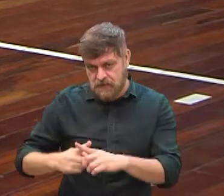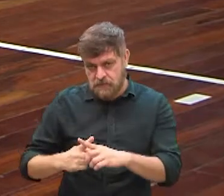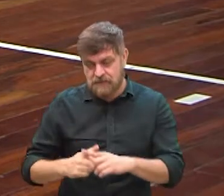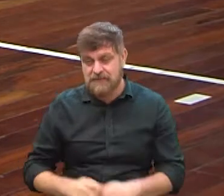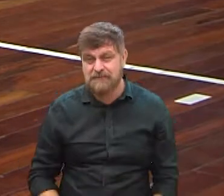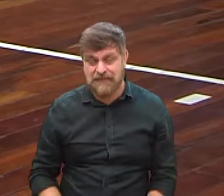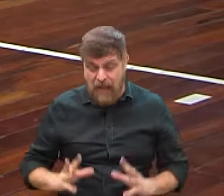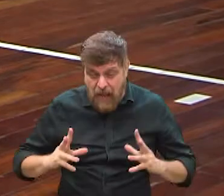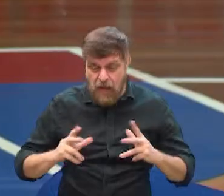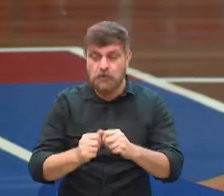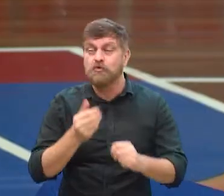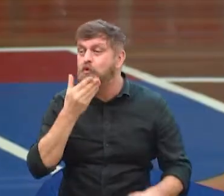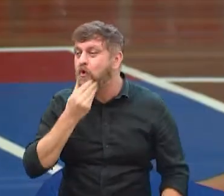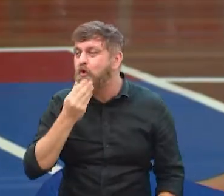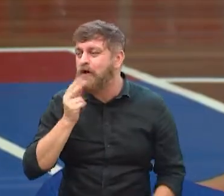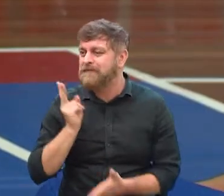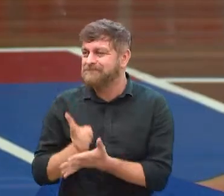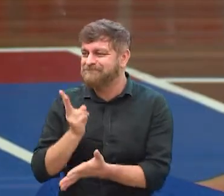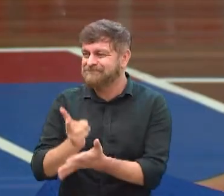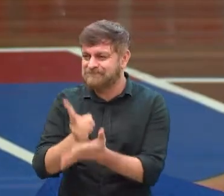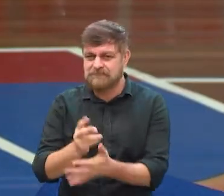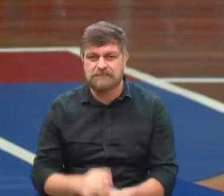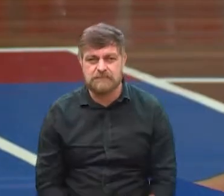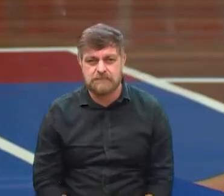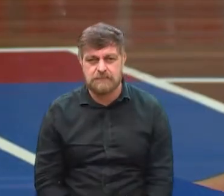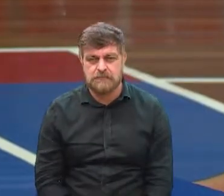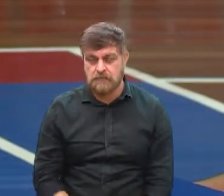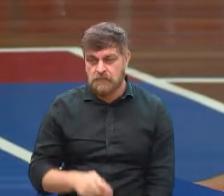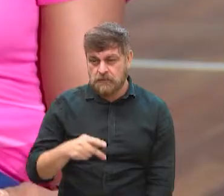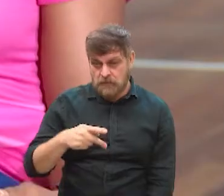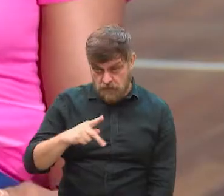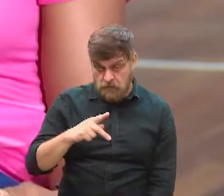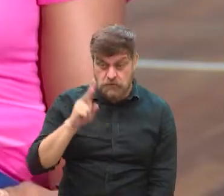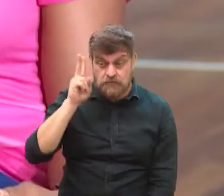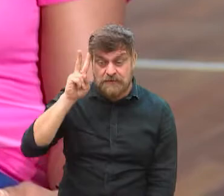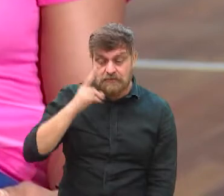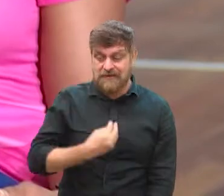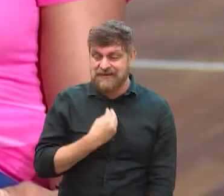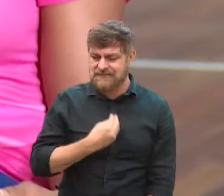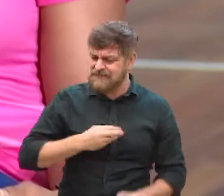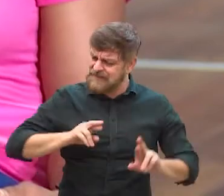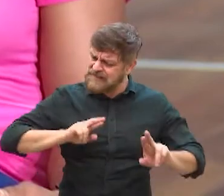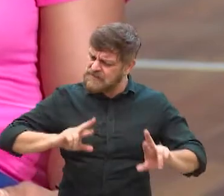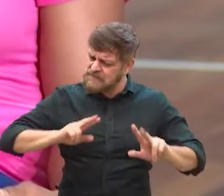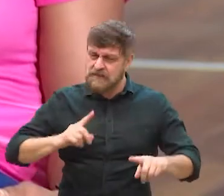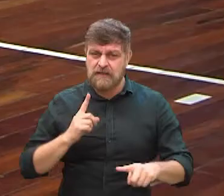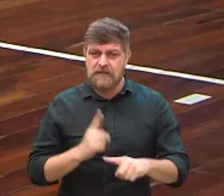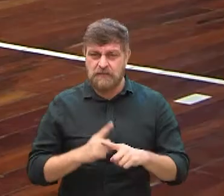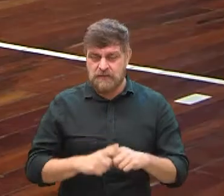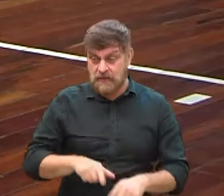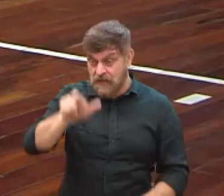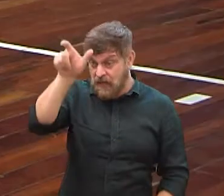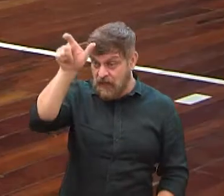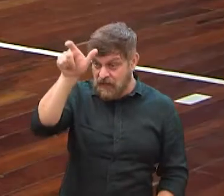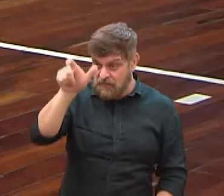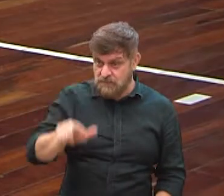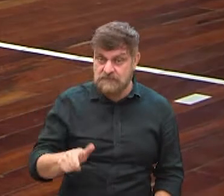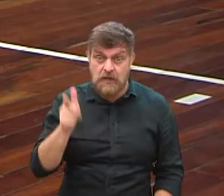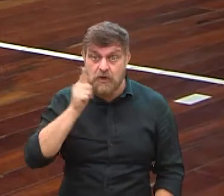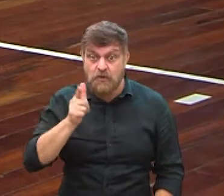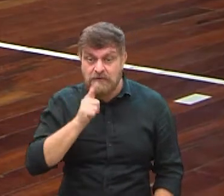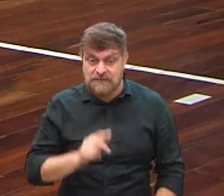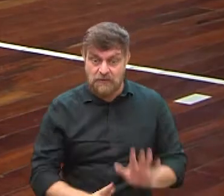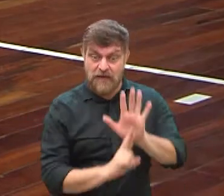no masculino. Ô Jeane, a sua história, ela foge do comum porque geralmente as atletas, ainda mais do nível que você chegou de